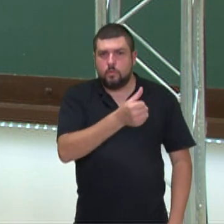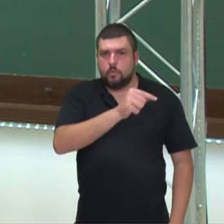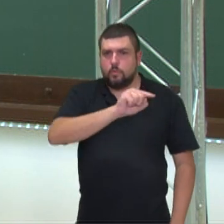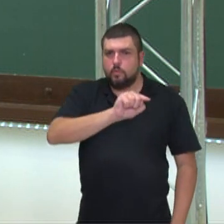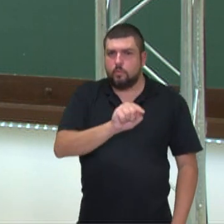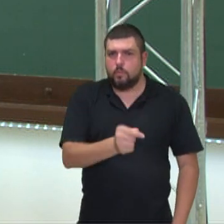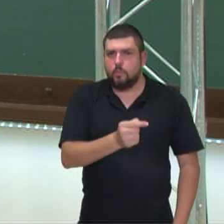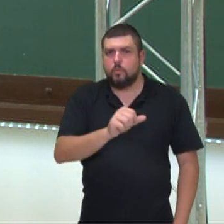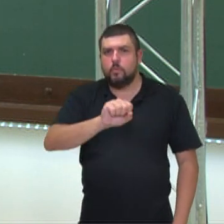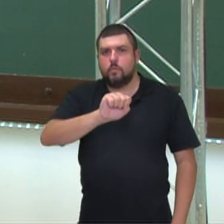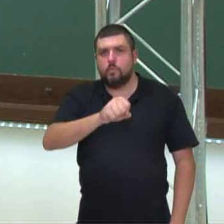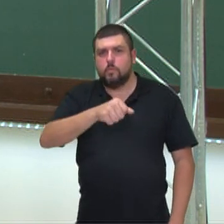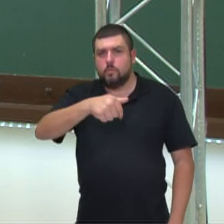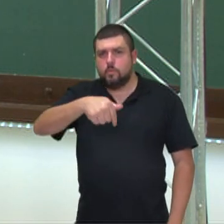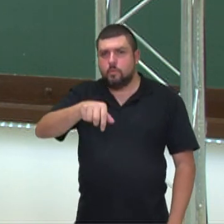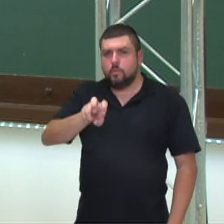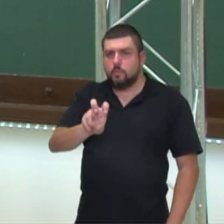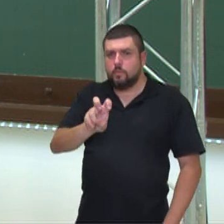246.875.